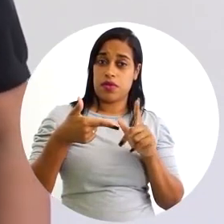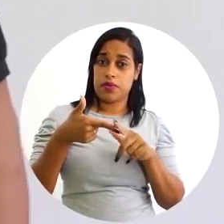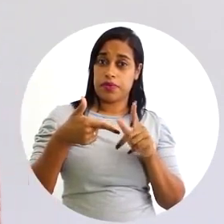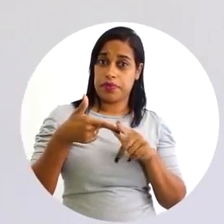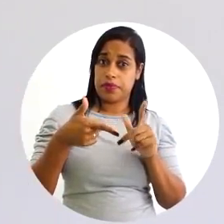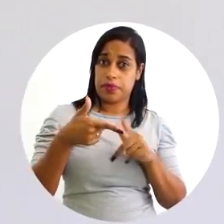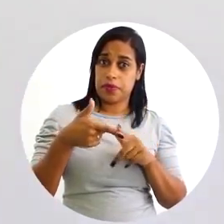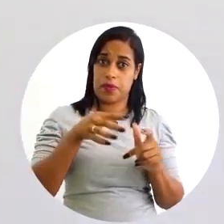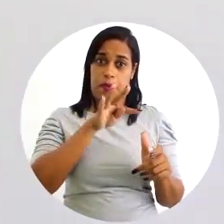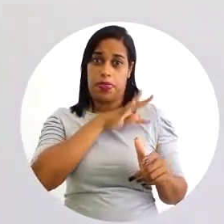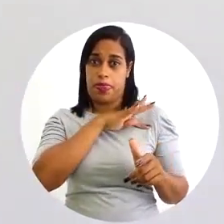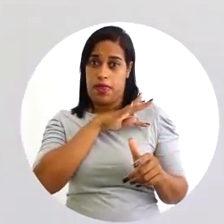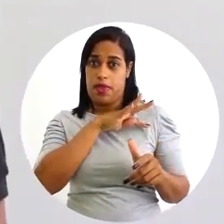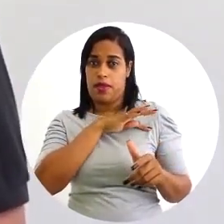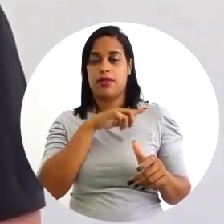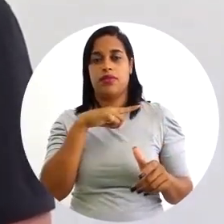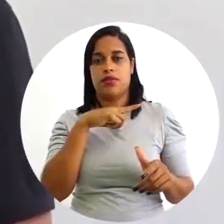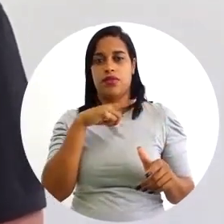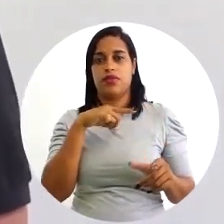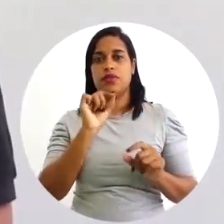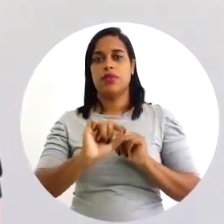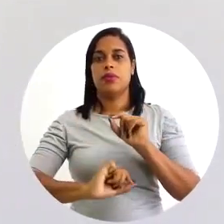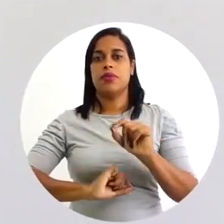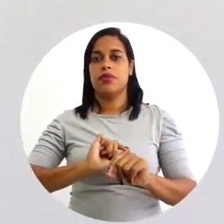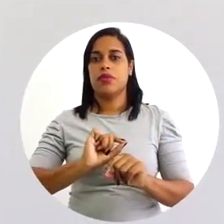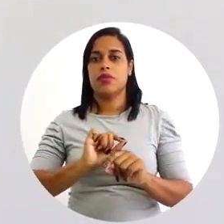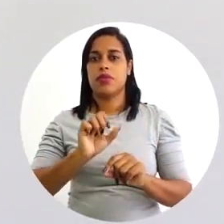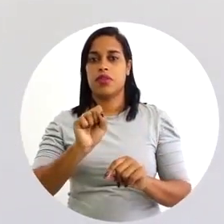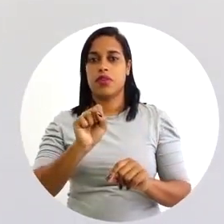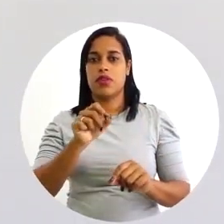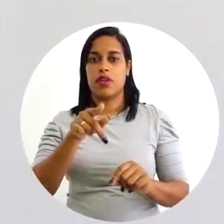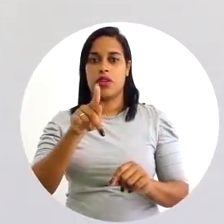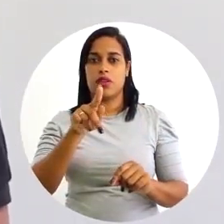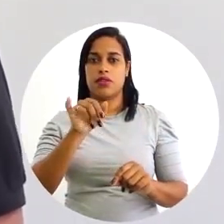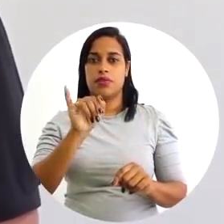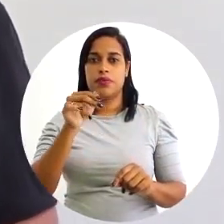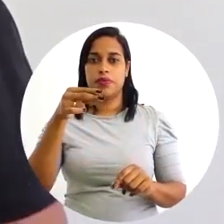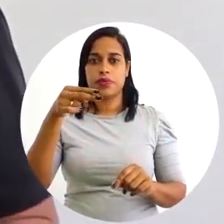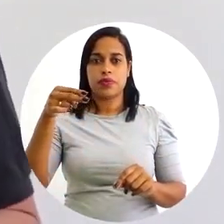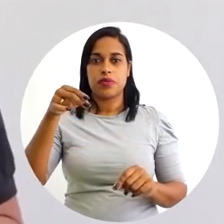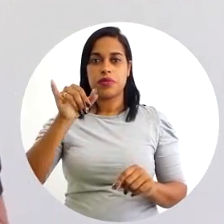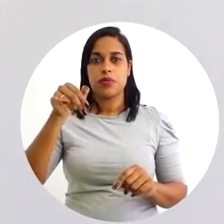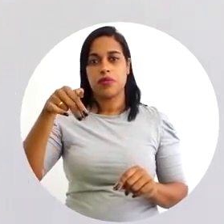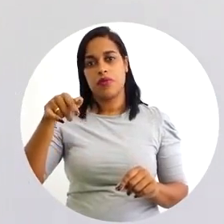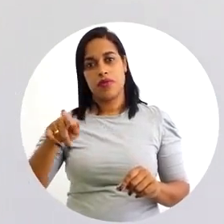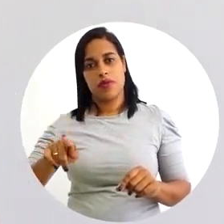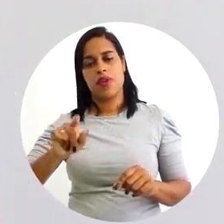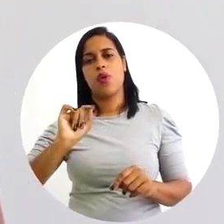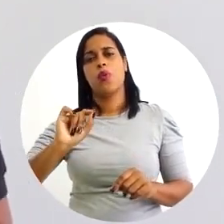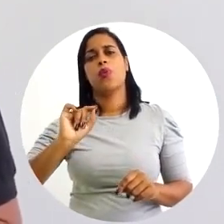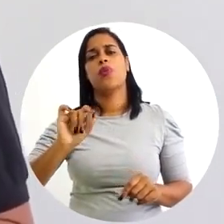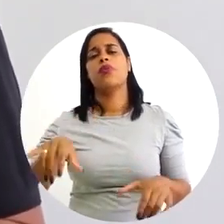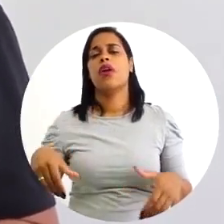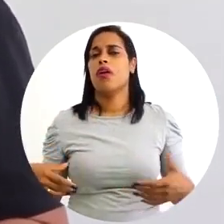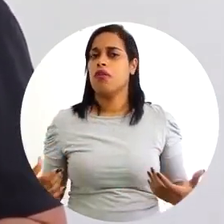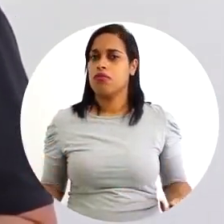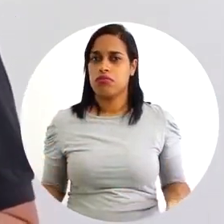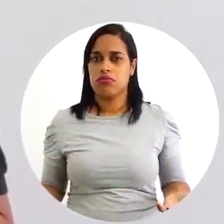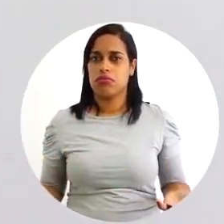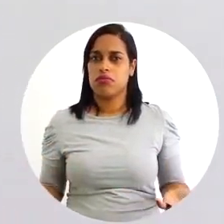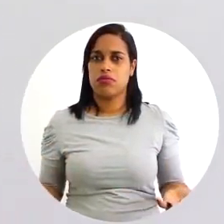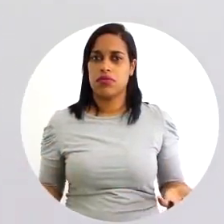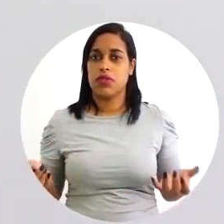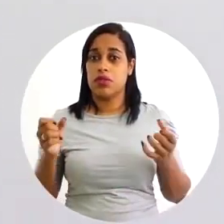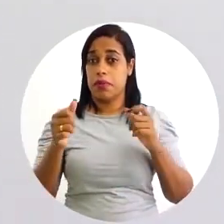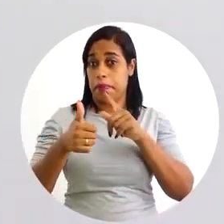A segunda técnica que nós temos é scanning, tá? O que é scanning, né? A gente